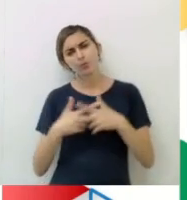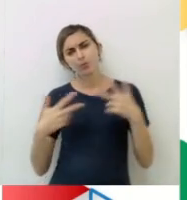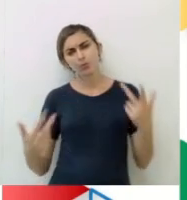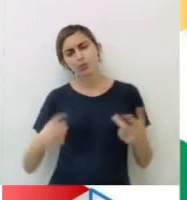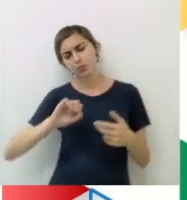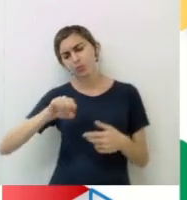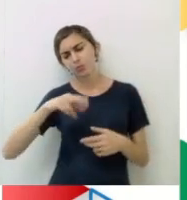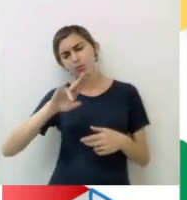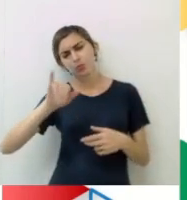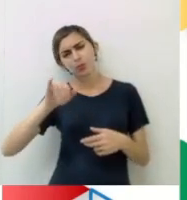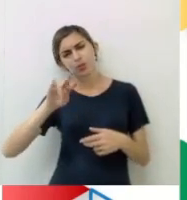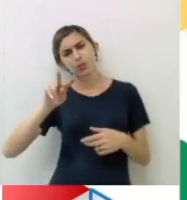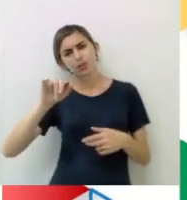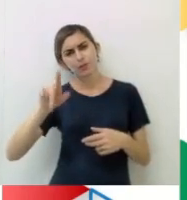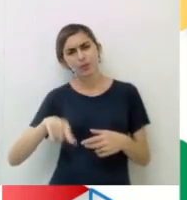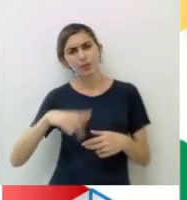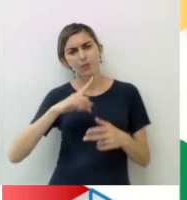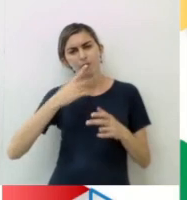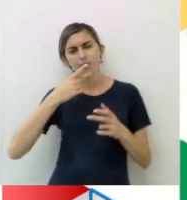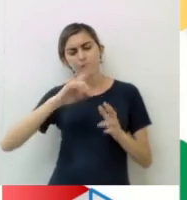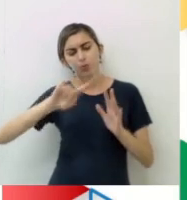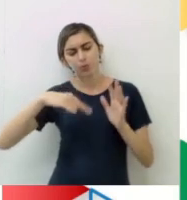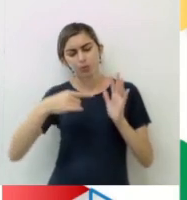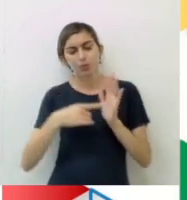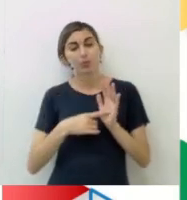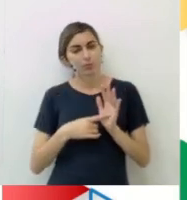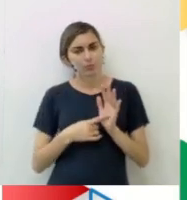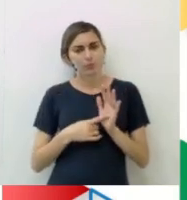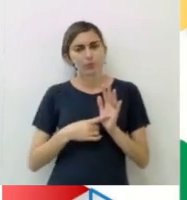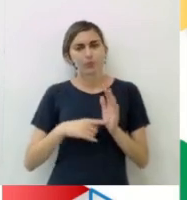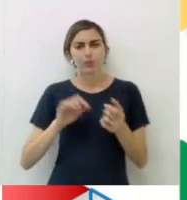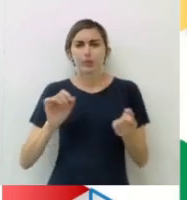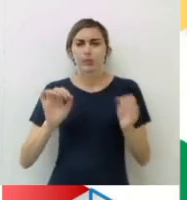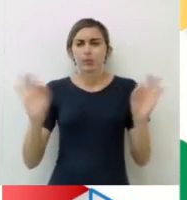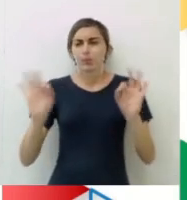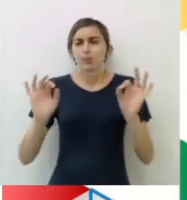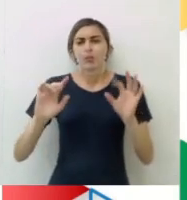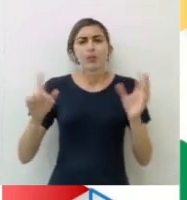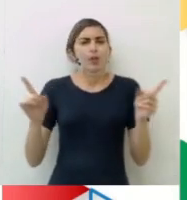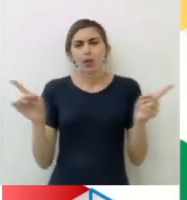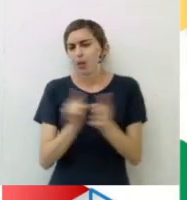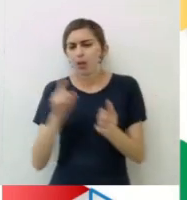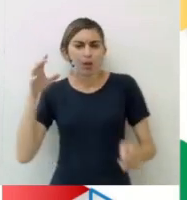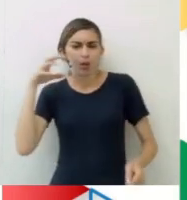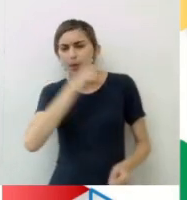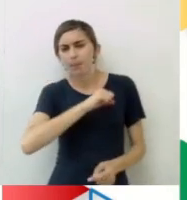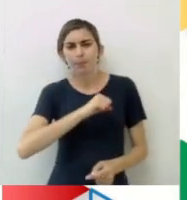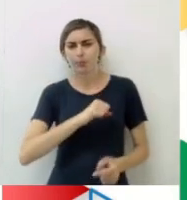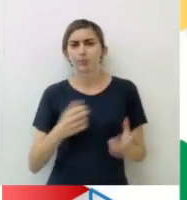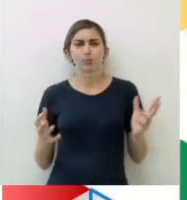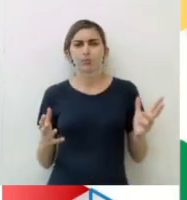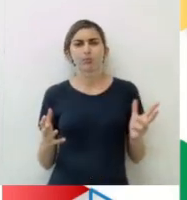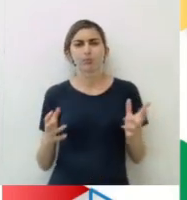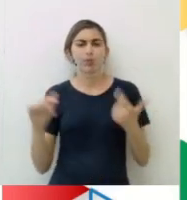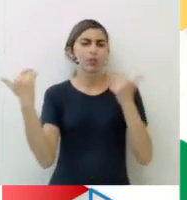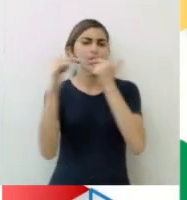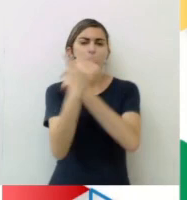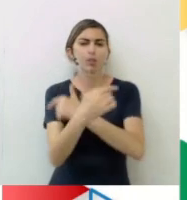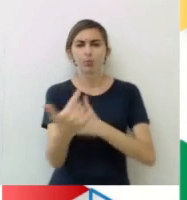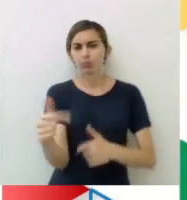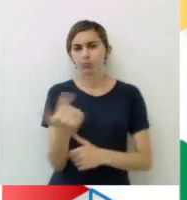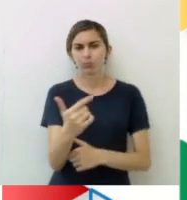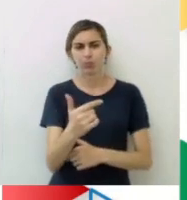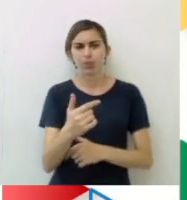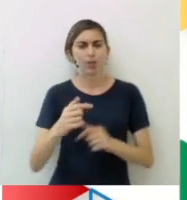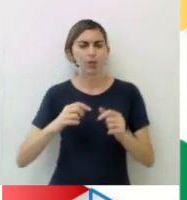a subjetividade. Quando eu falar de objetividade, ser objetivo é ser racional, que não entra num texto lírico. O texto